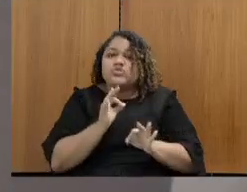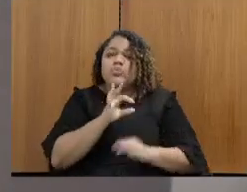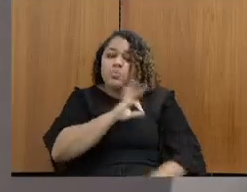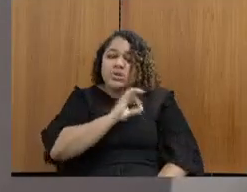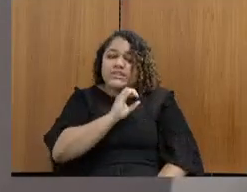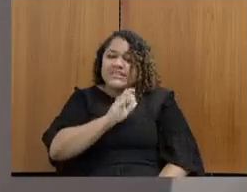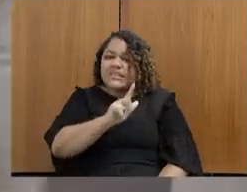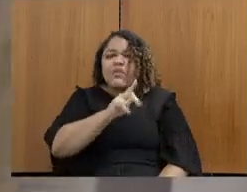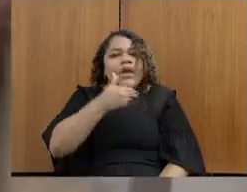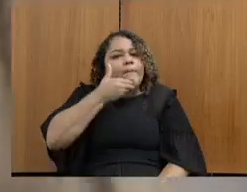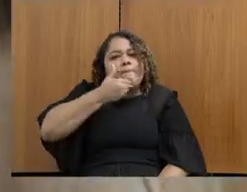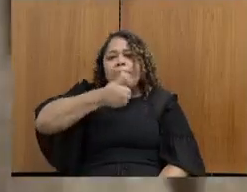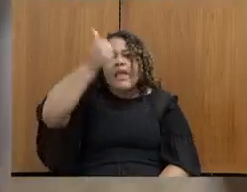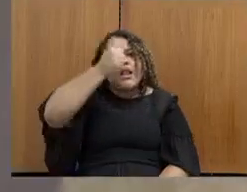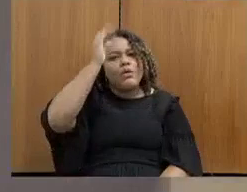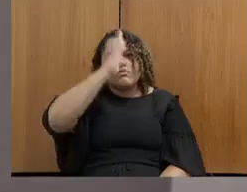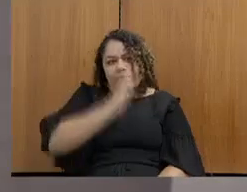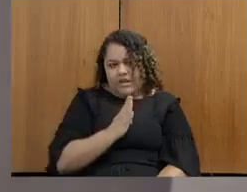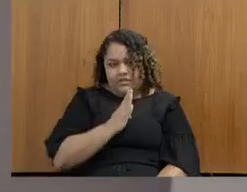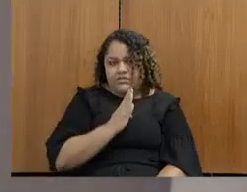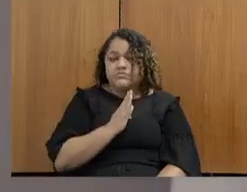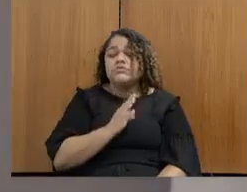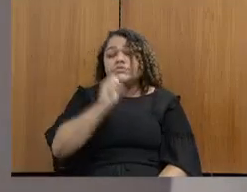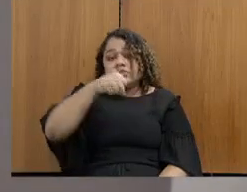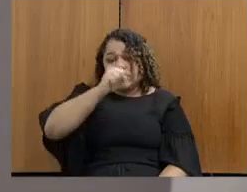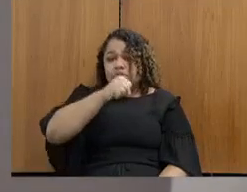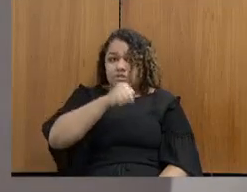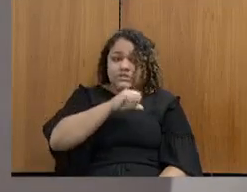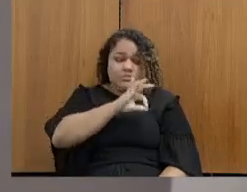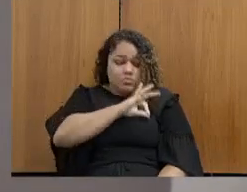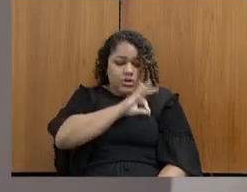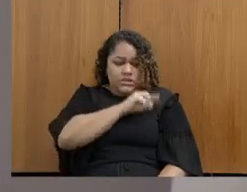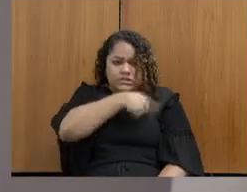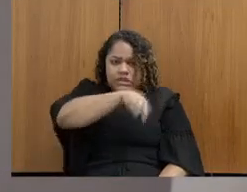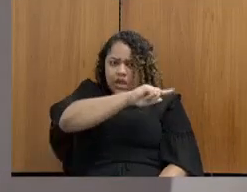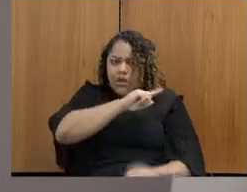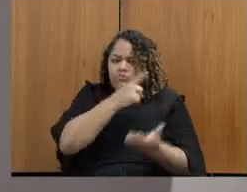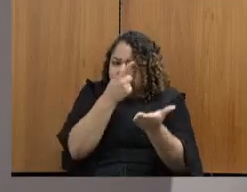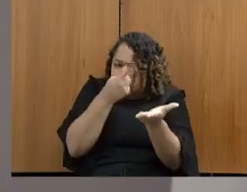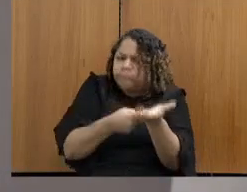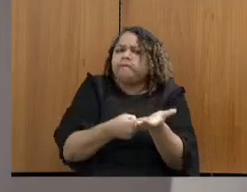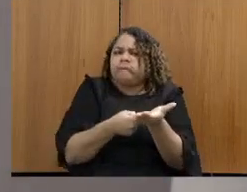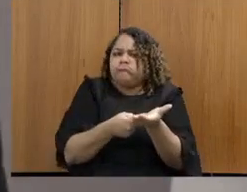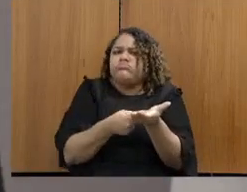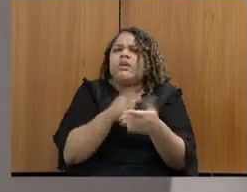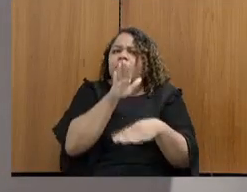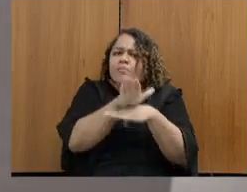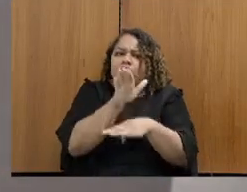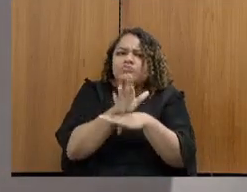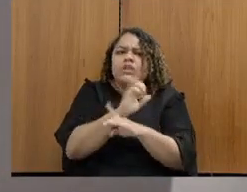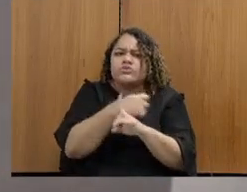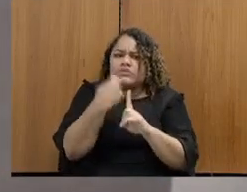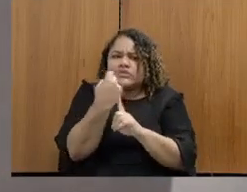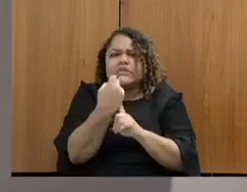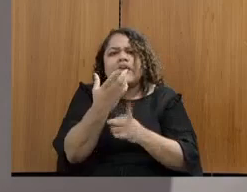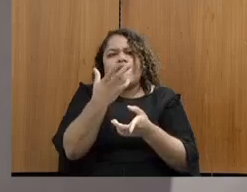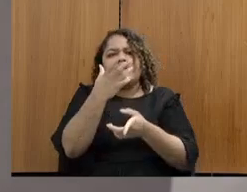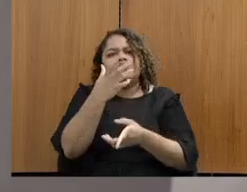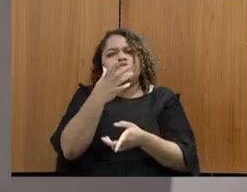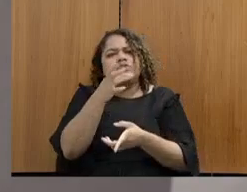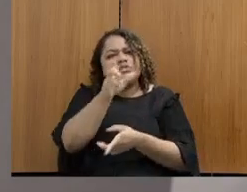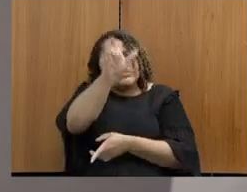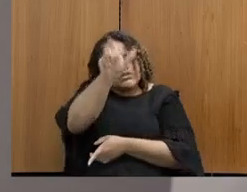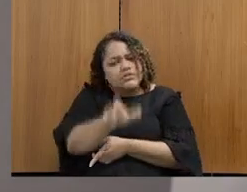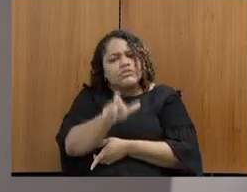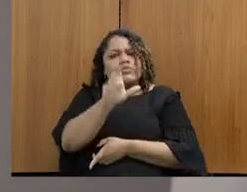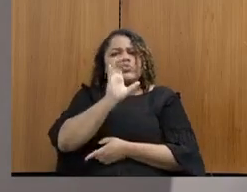é nós temos o compromisso sim dos nossos policiais em prol né da sociedade em prol do cidadão é que